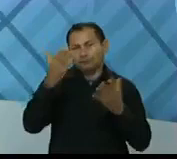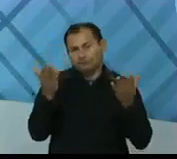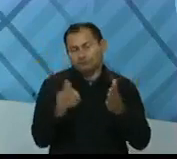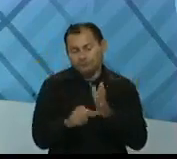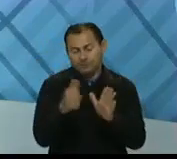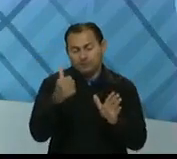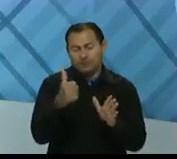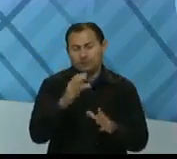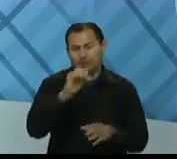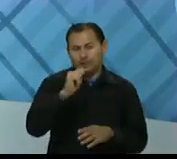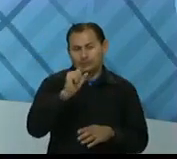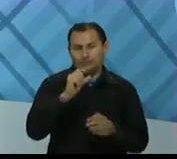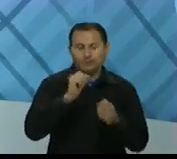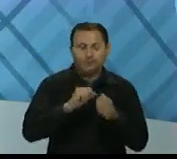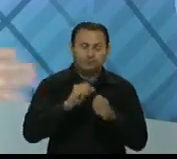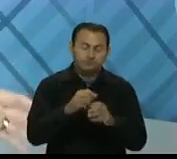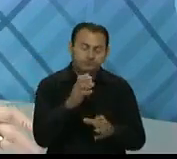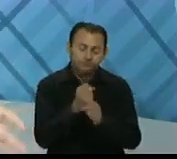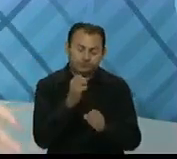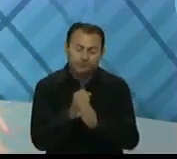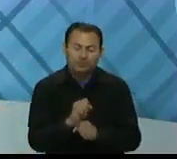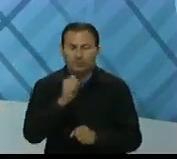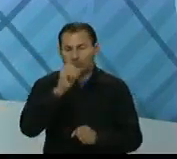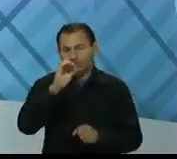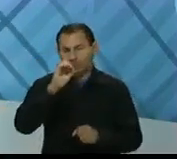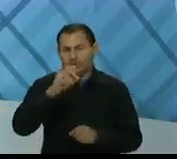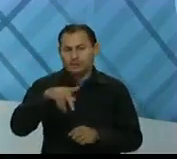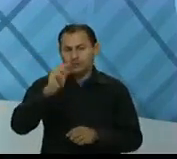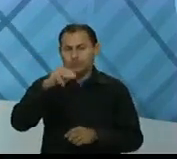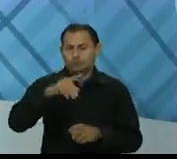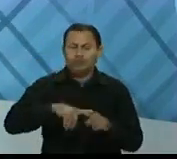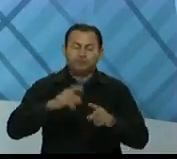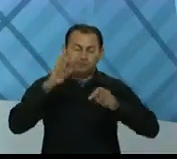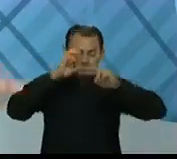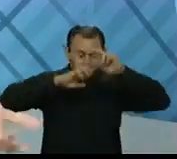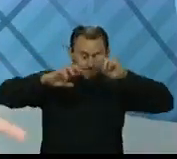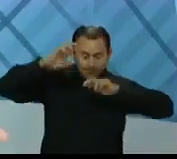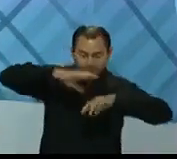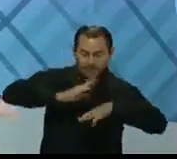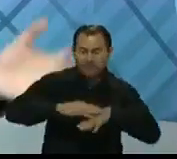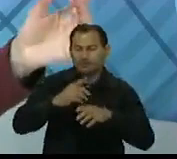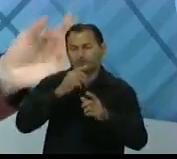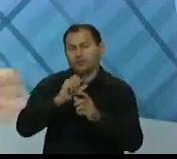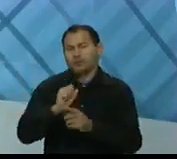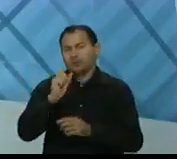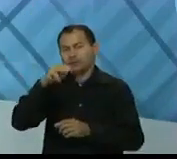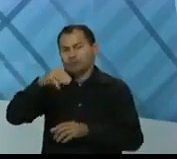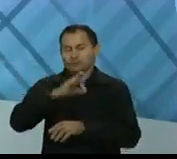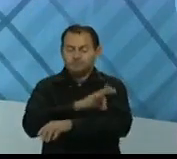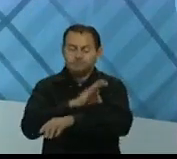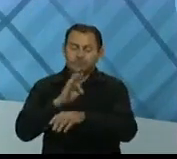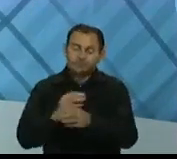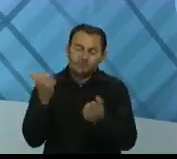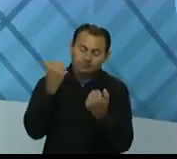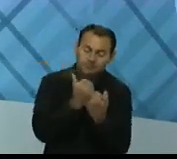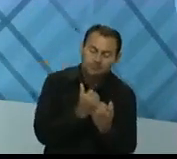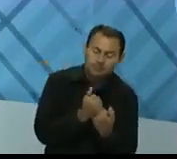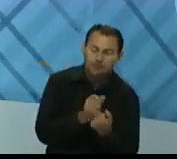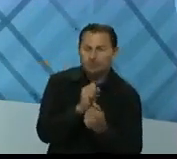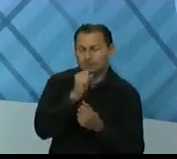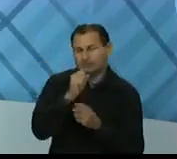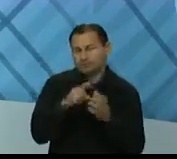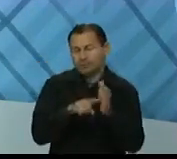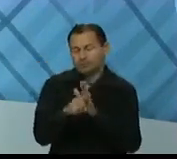No primeiro caso, nós fizemos a conta que era só 8 quilômetros. Mas se fôssemos analisar mais quilometragem, teríamos que ficar sempre substituindo essa